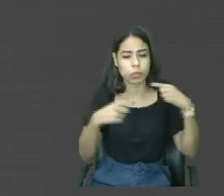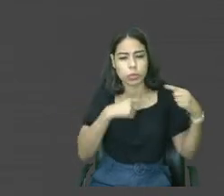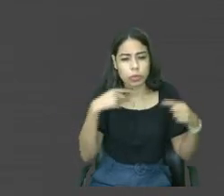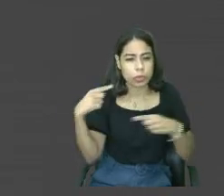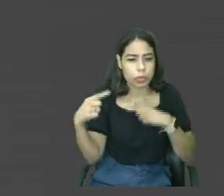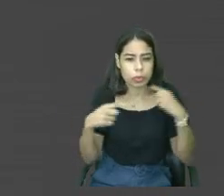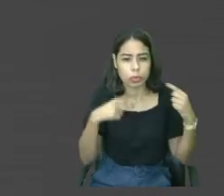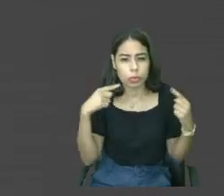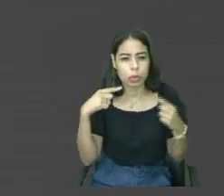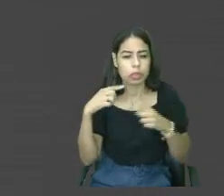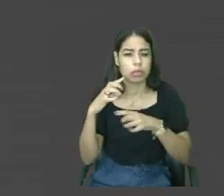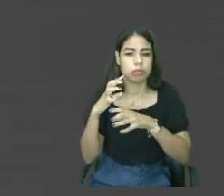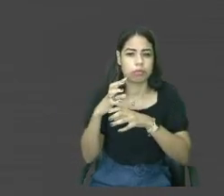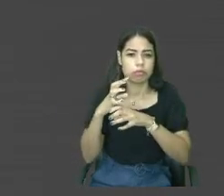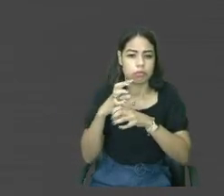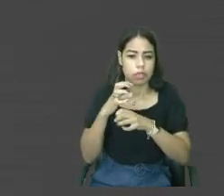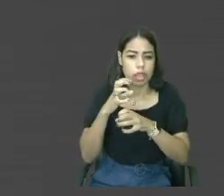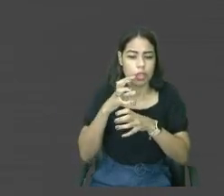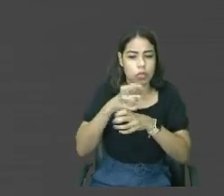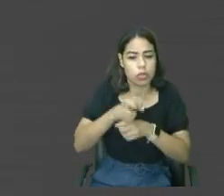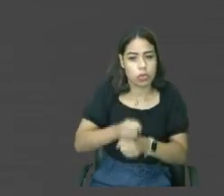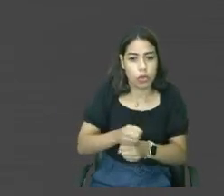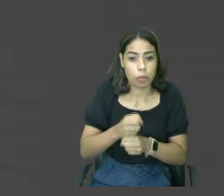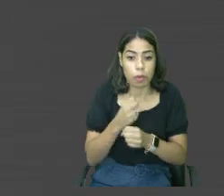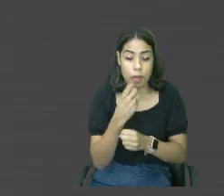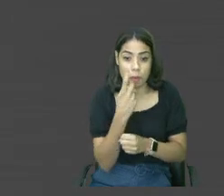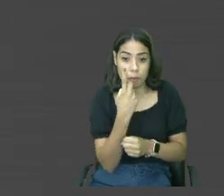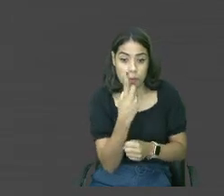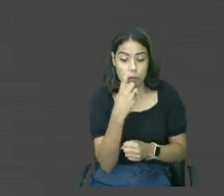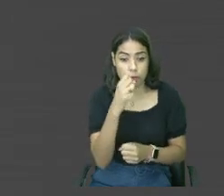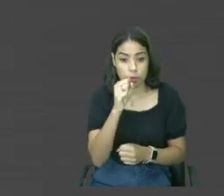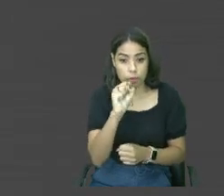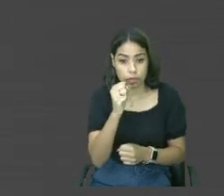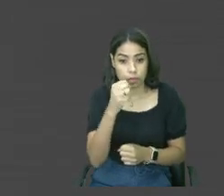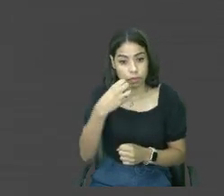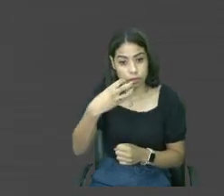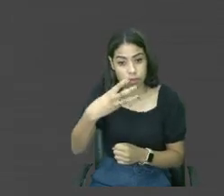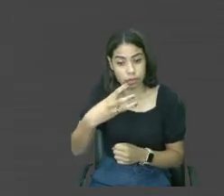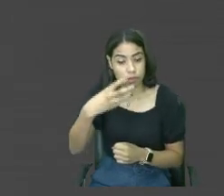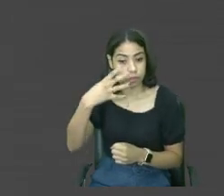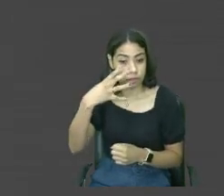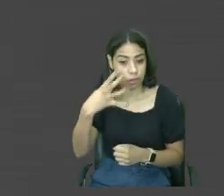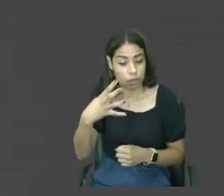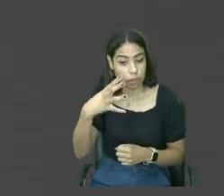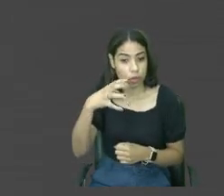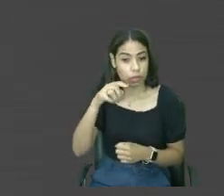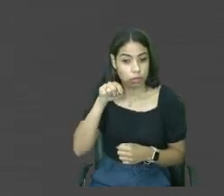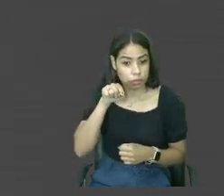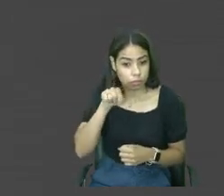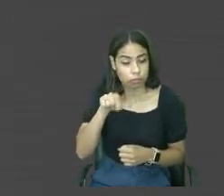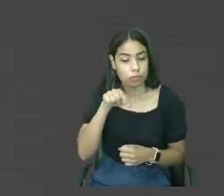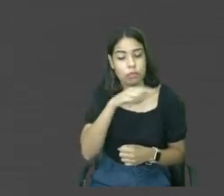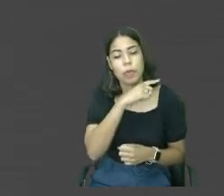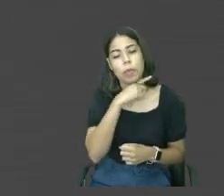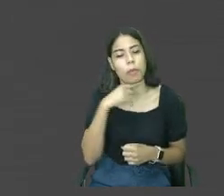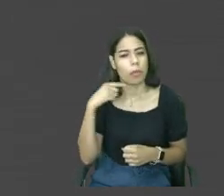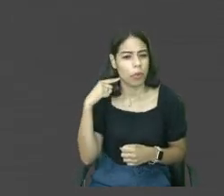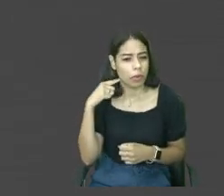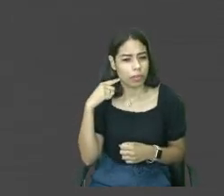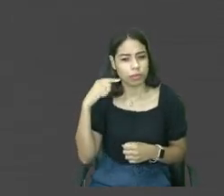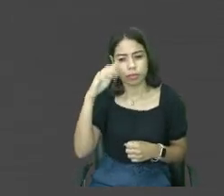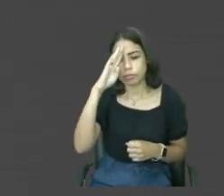com 1.834 óbitos, que ainda pode sofrer alguma alteração. Né, a principal faixinha aqui